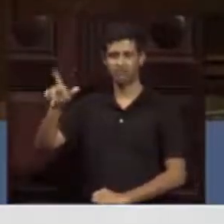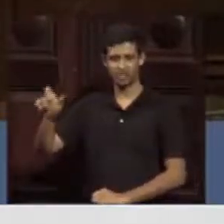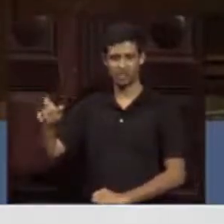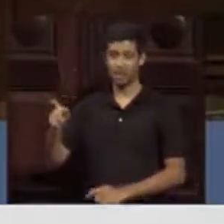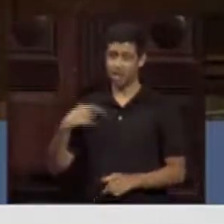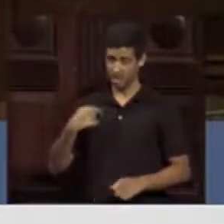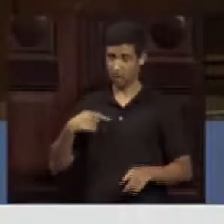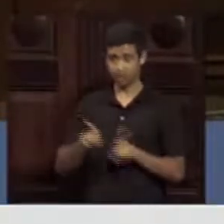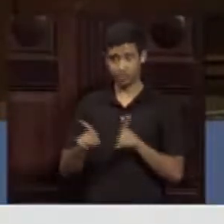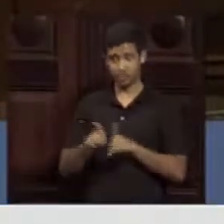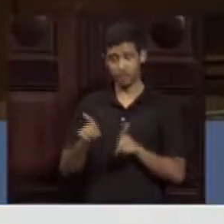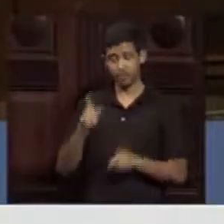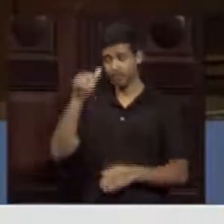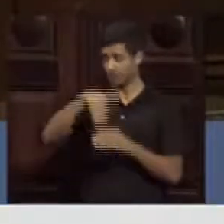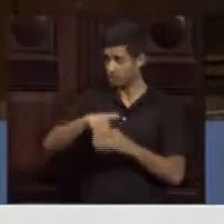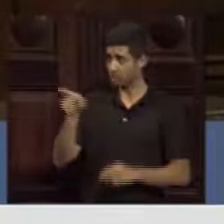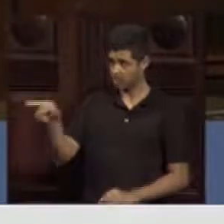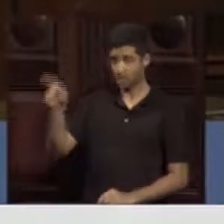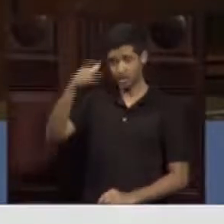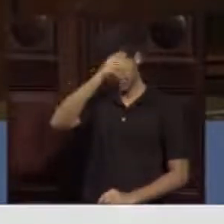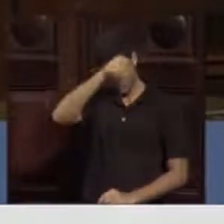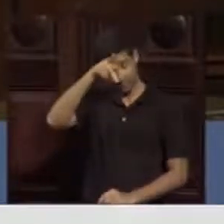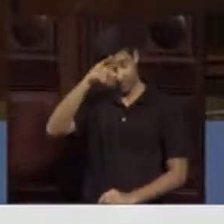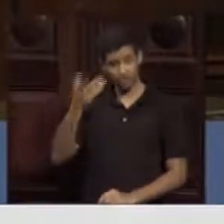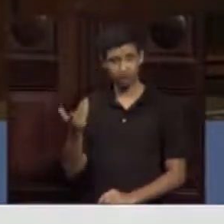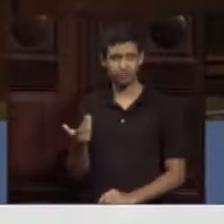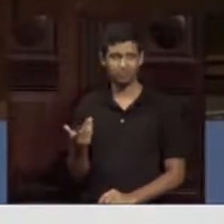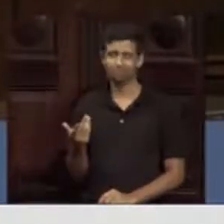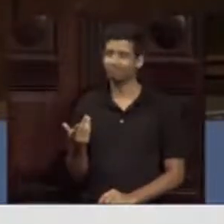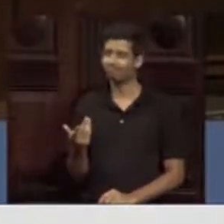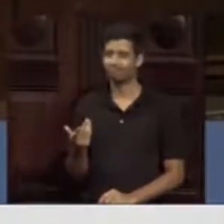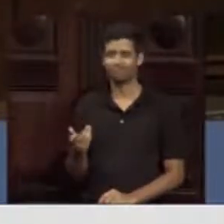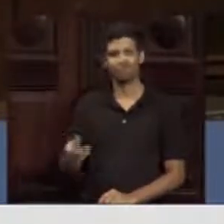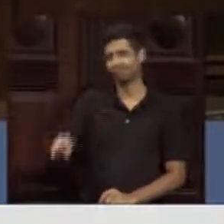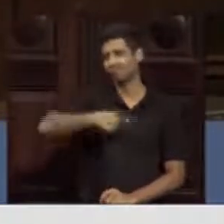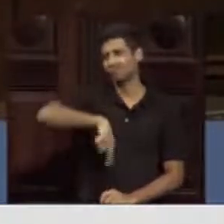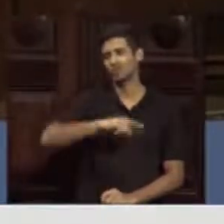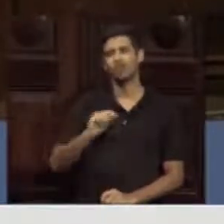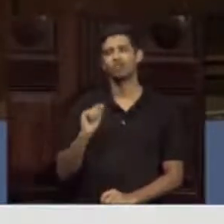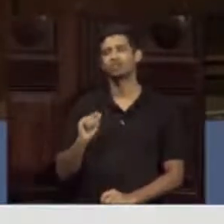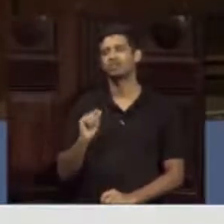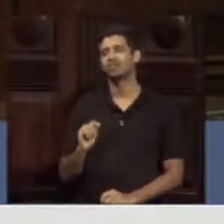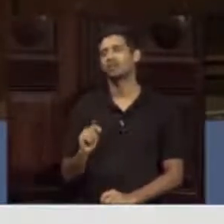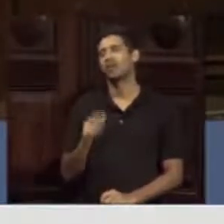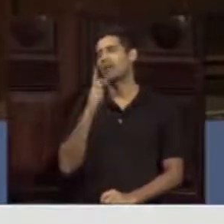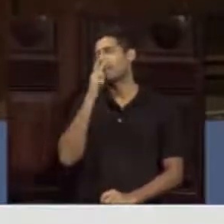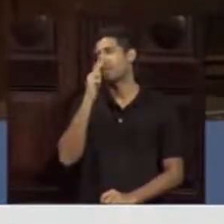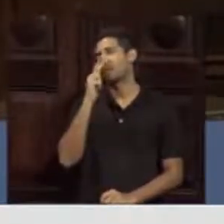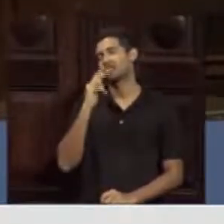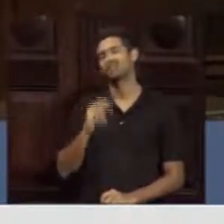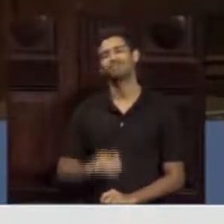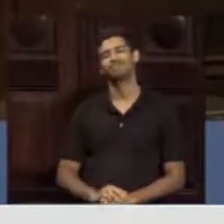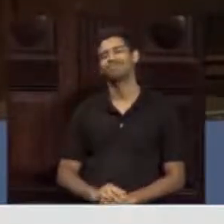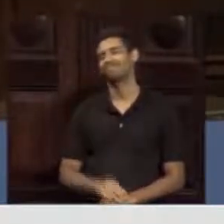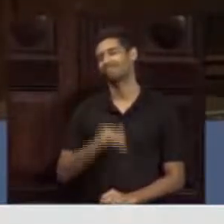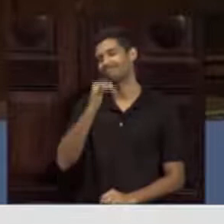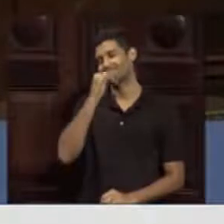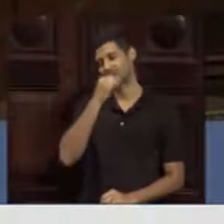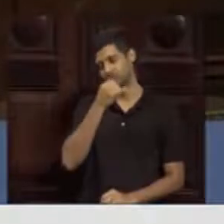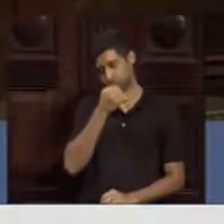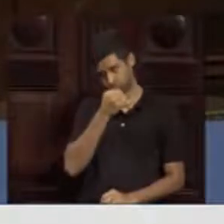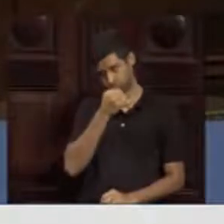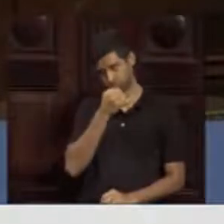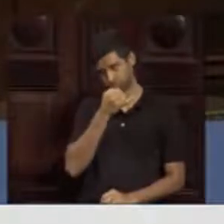Marcelo Crivella no segundo turno, certamente está absolutamente desencantado com o resultado de